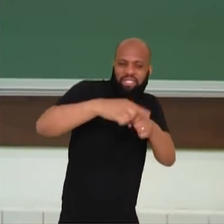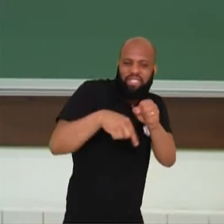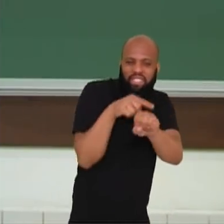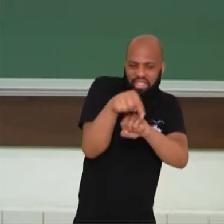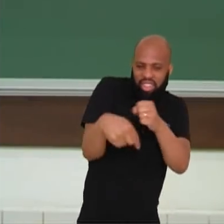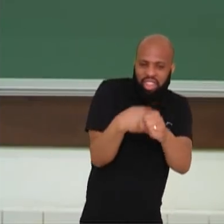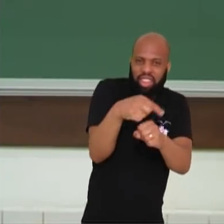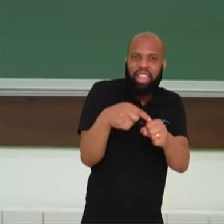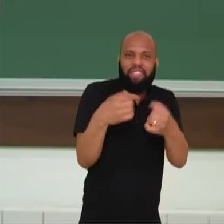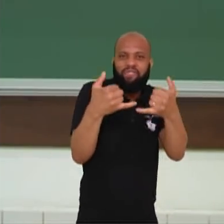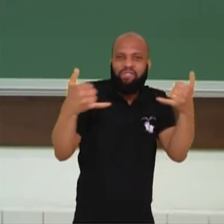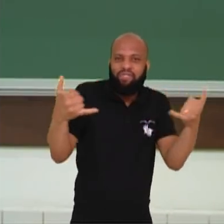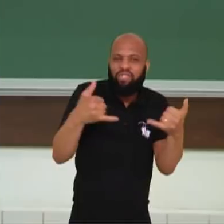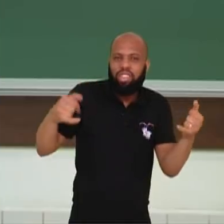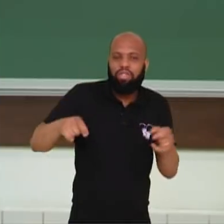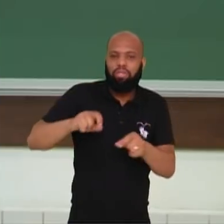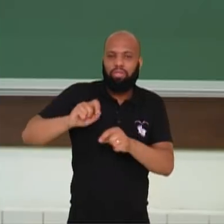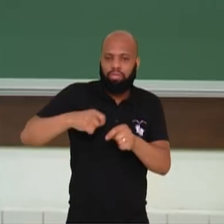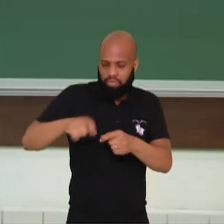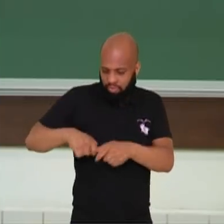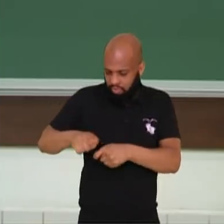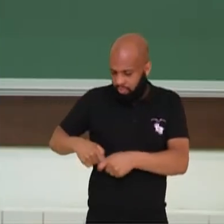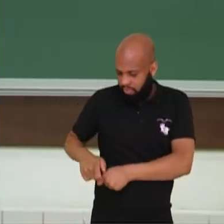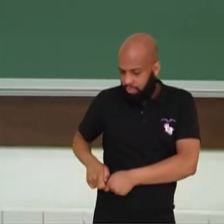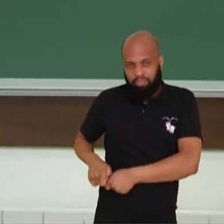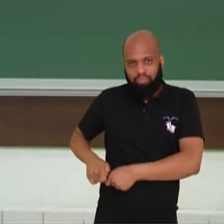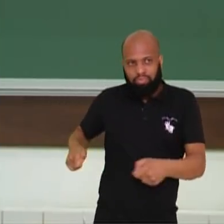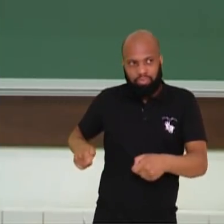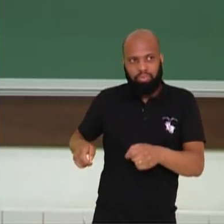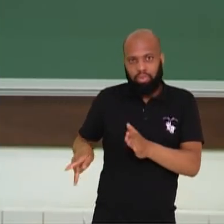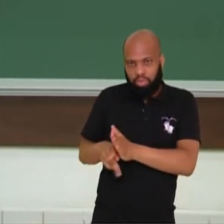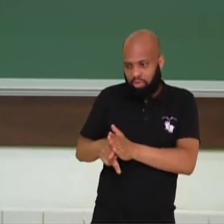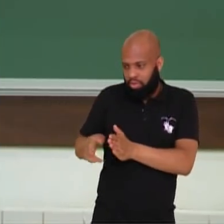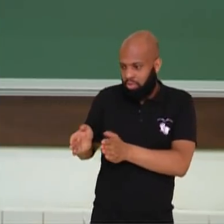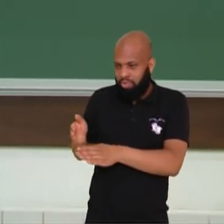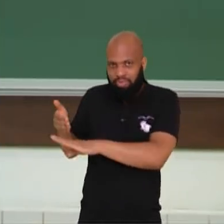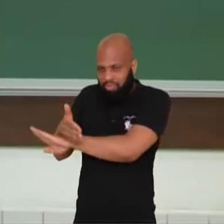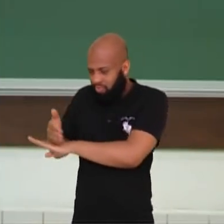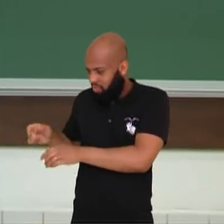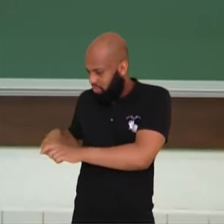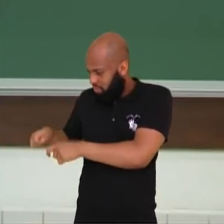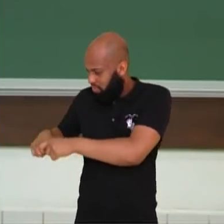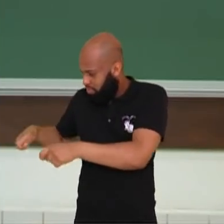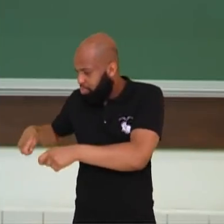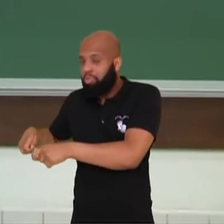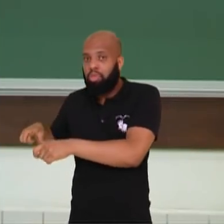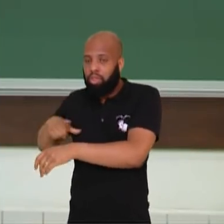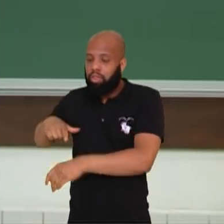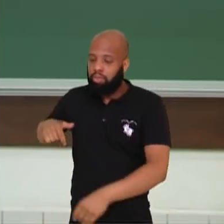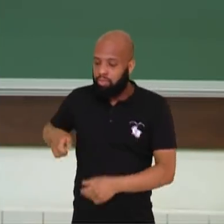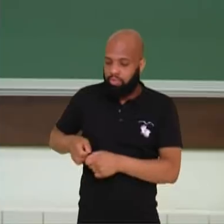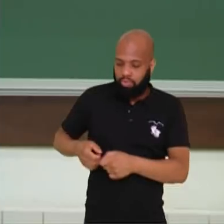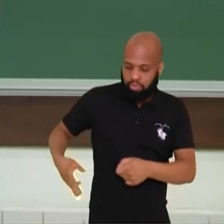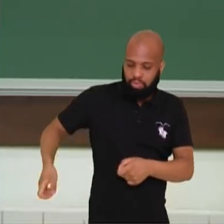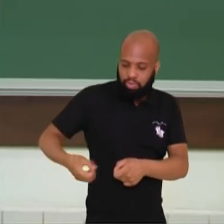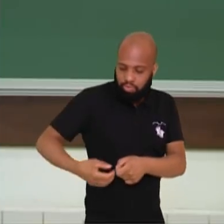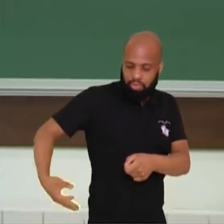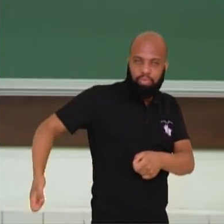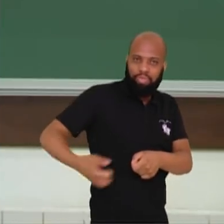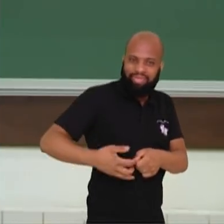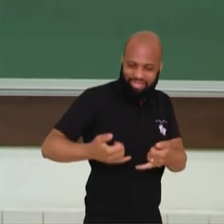foi desenrolando. Amarra a ponta, né, do fio na entrada do labirinto, e conforme ele ia entrando, vai desenrolando aquele